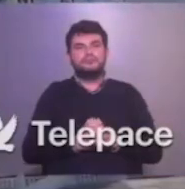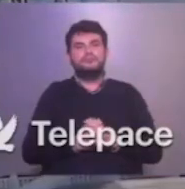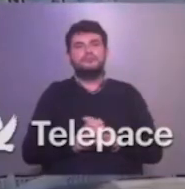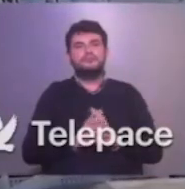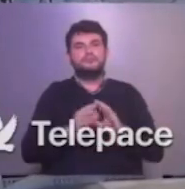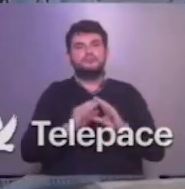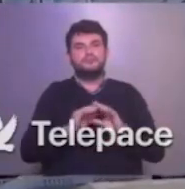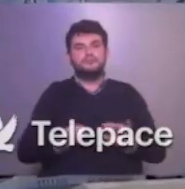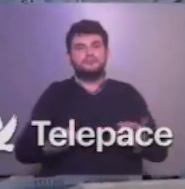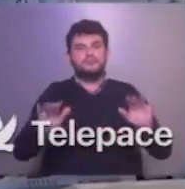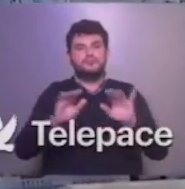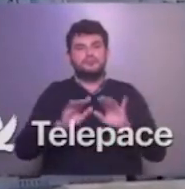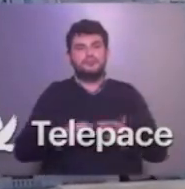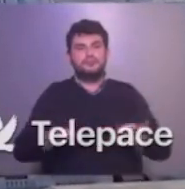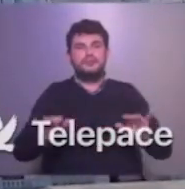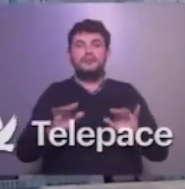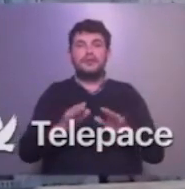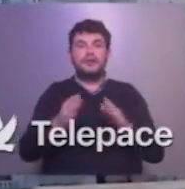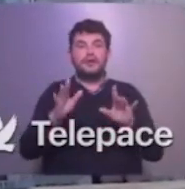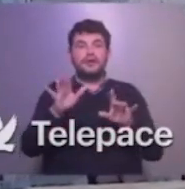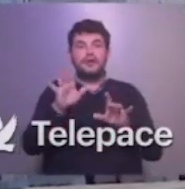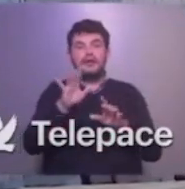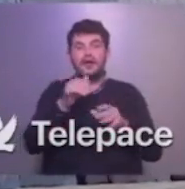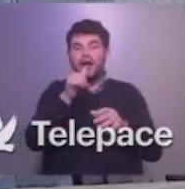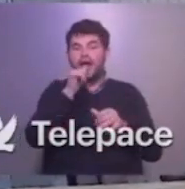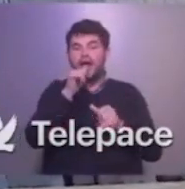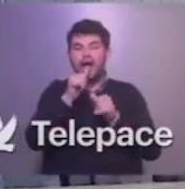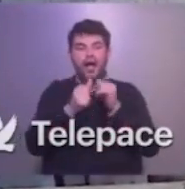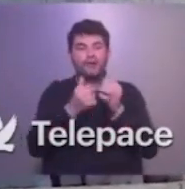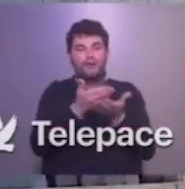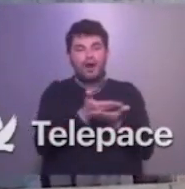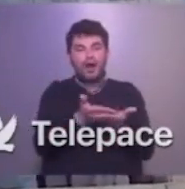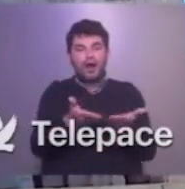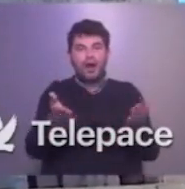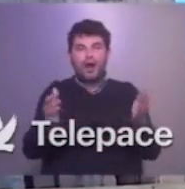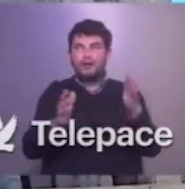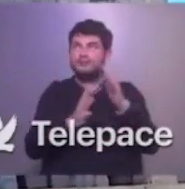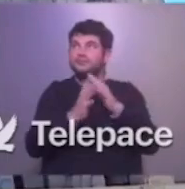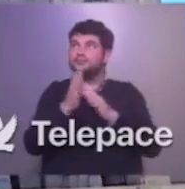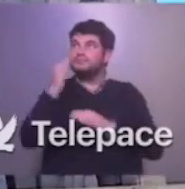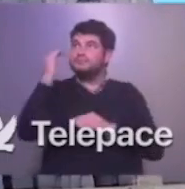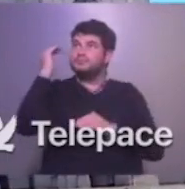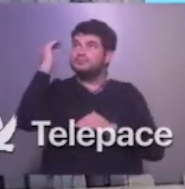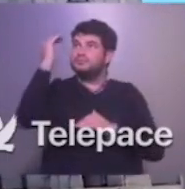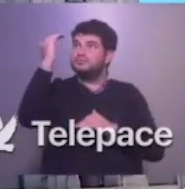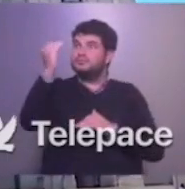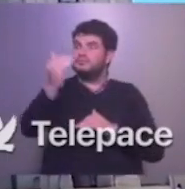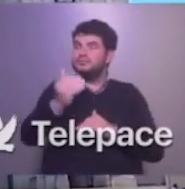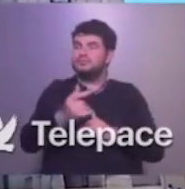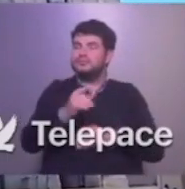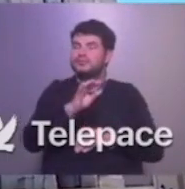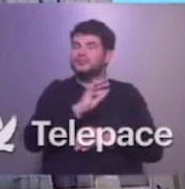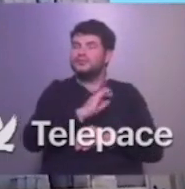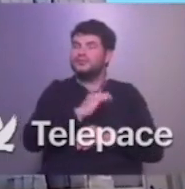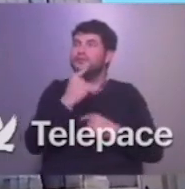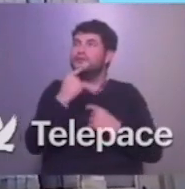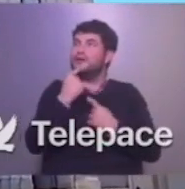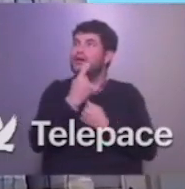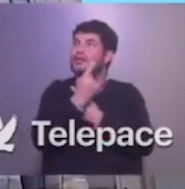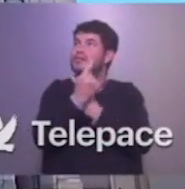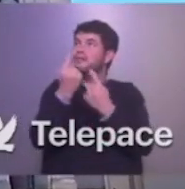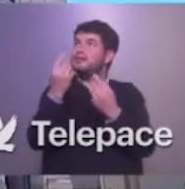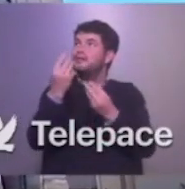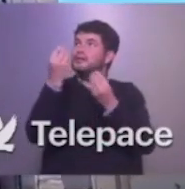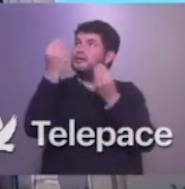ci prepariamo perché tra qualche minuto sarà impartita la benedizione col